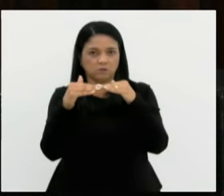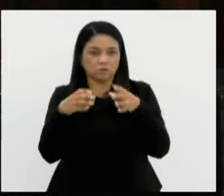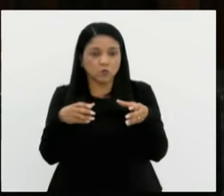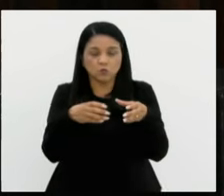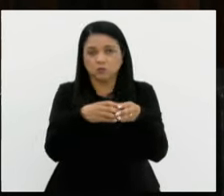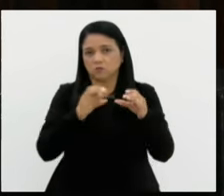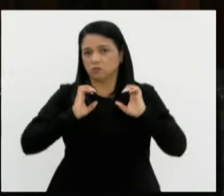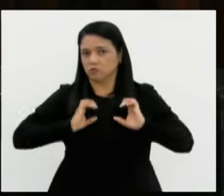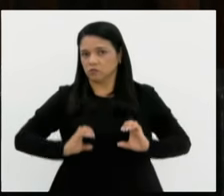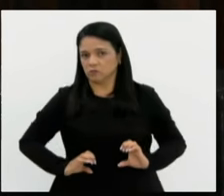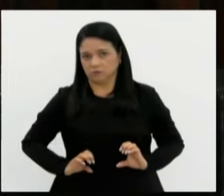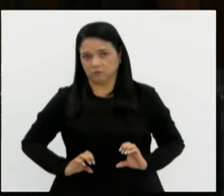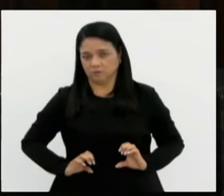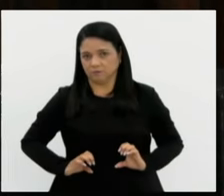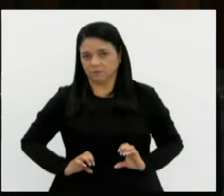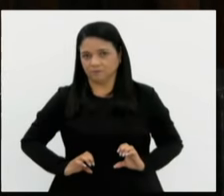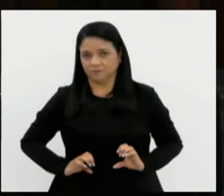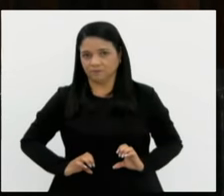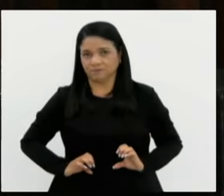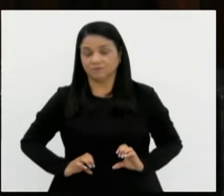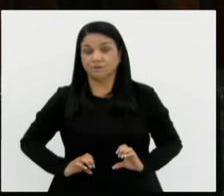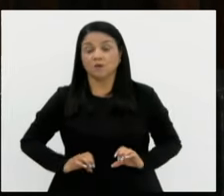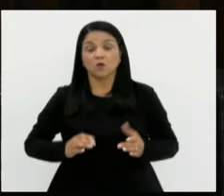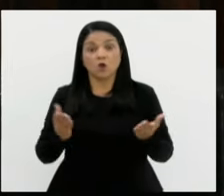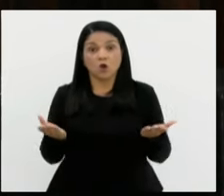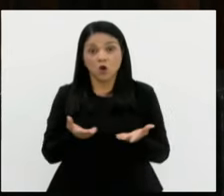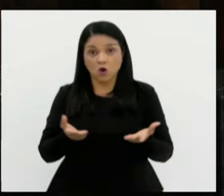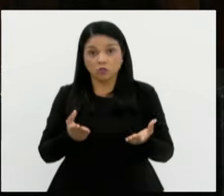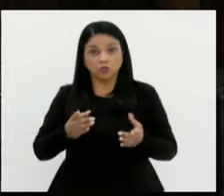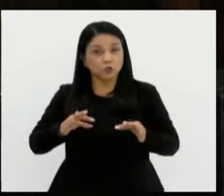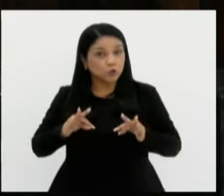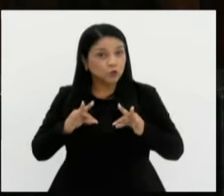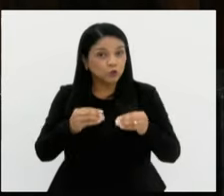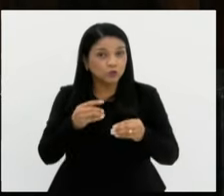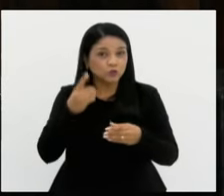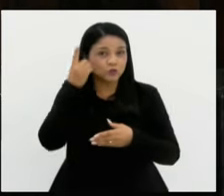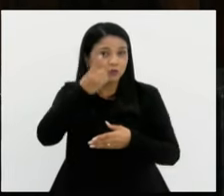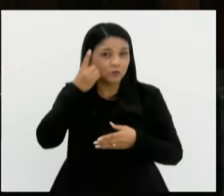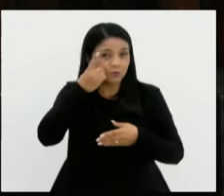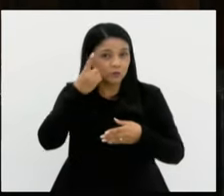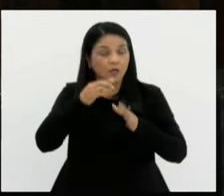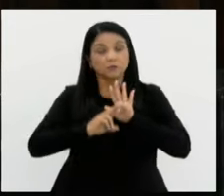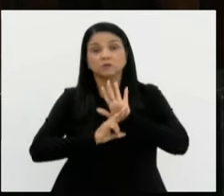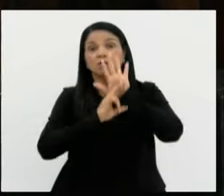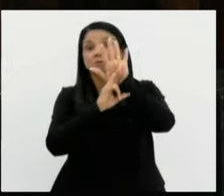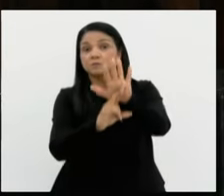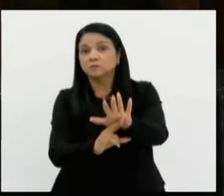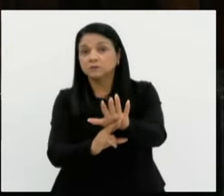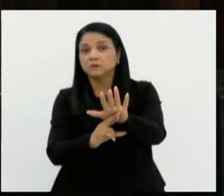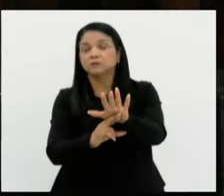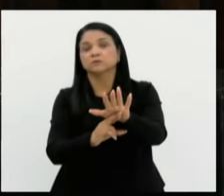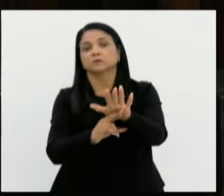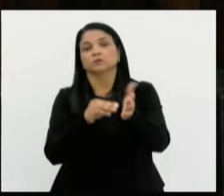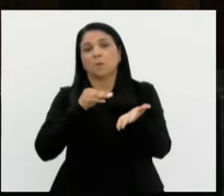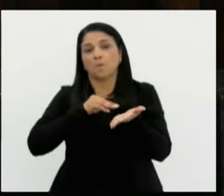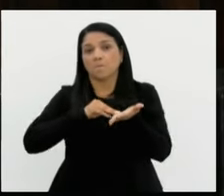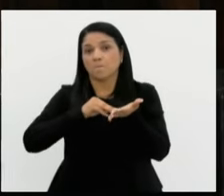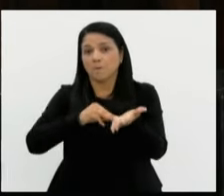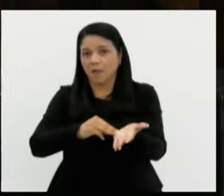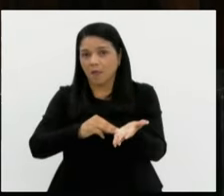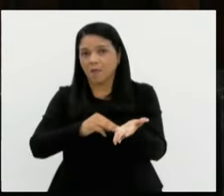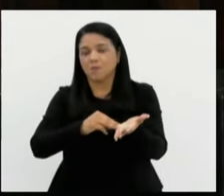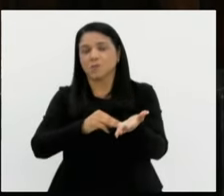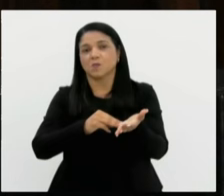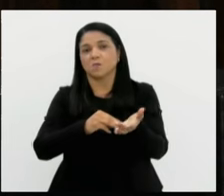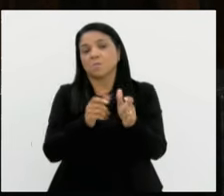acontecendo aqui. Hoje está o Parlamento Fluminense representado por todos os seus membros, deliberando em